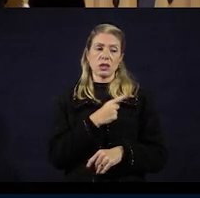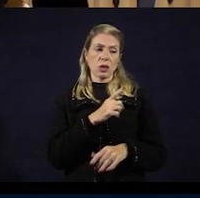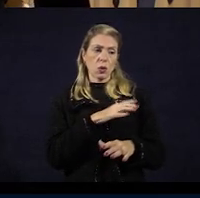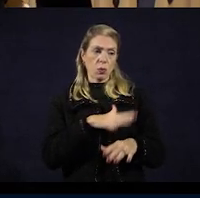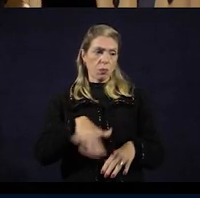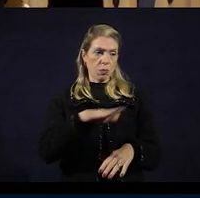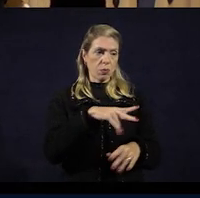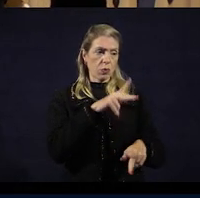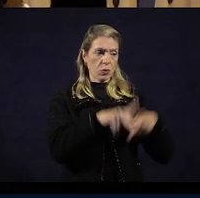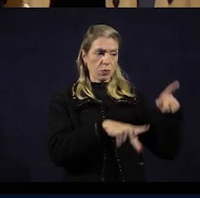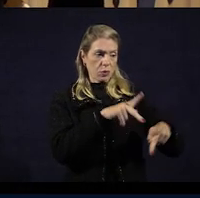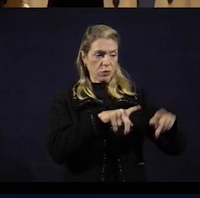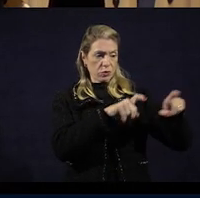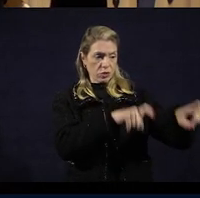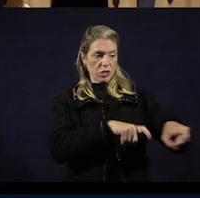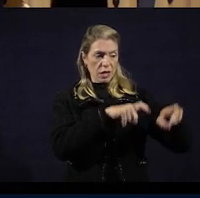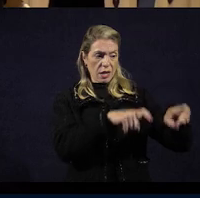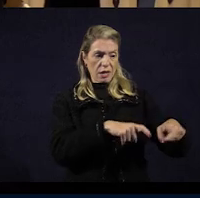eu acho que é